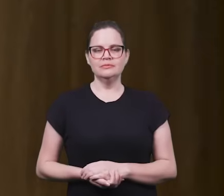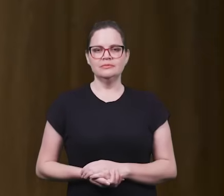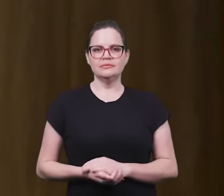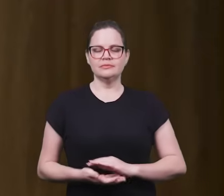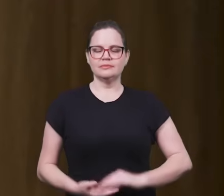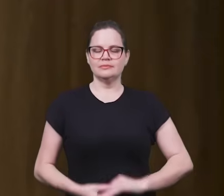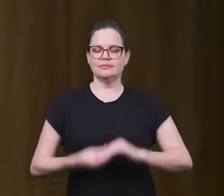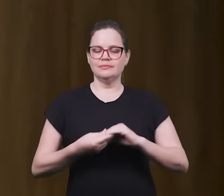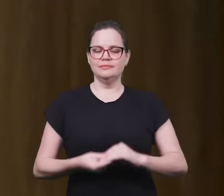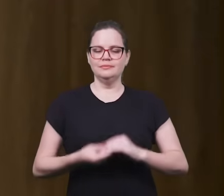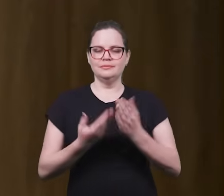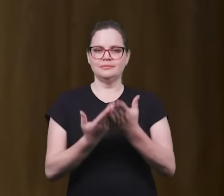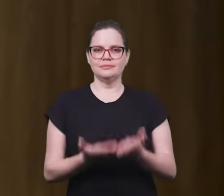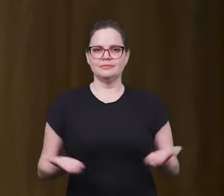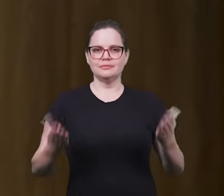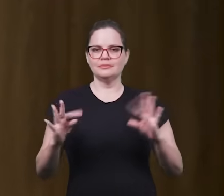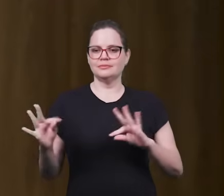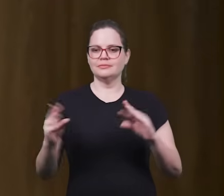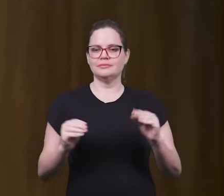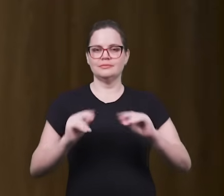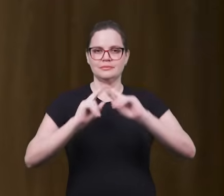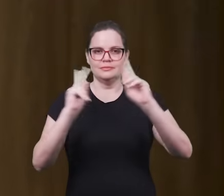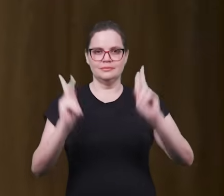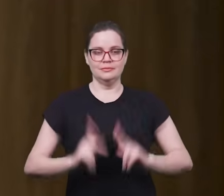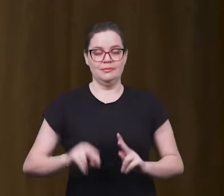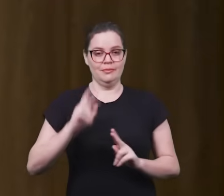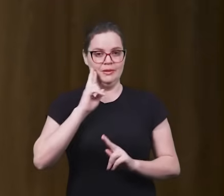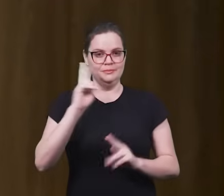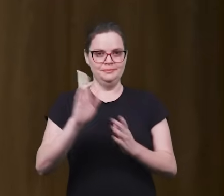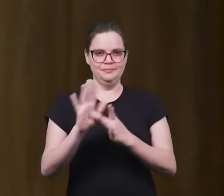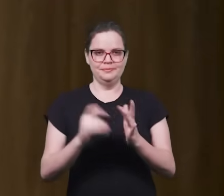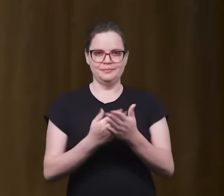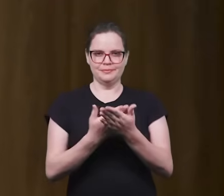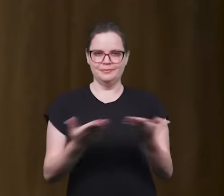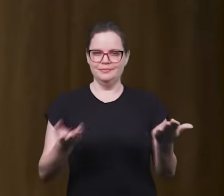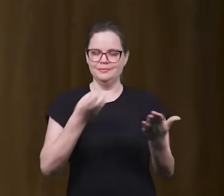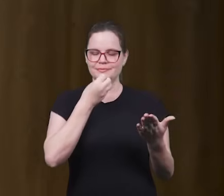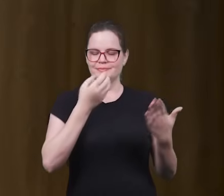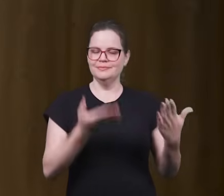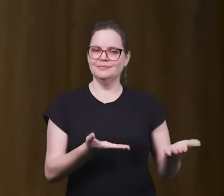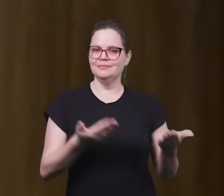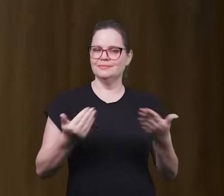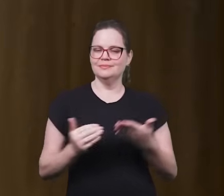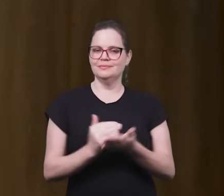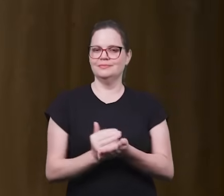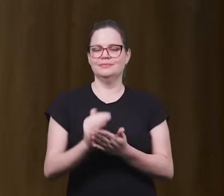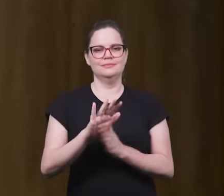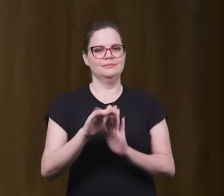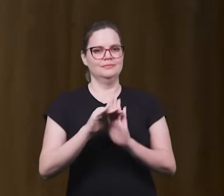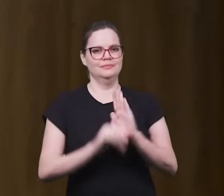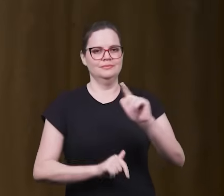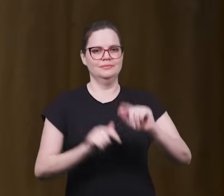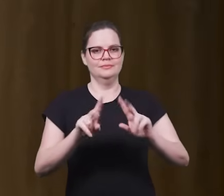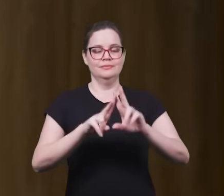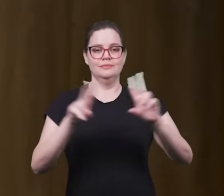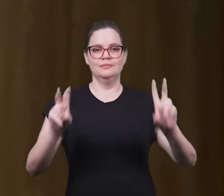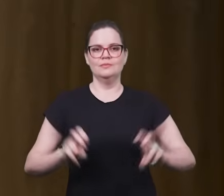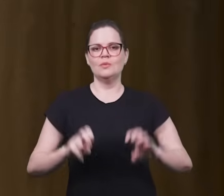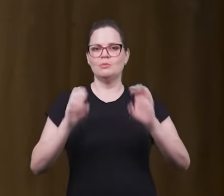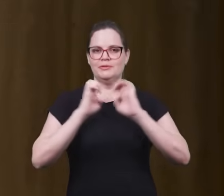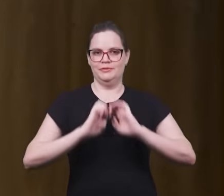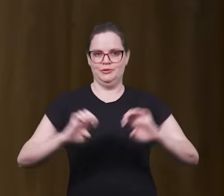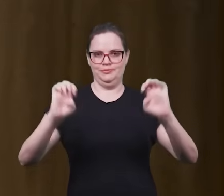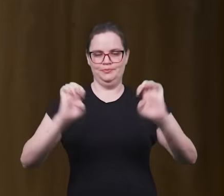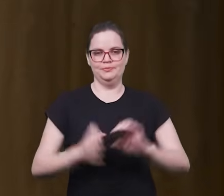Nós saudamos a todos com a paz do Senhor Jesus. Sejam bem-vindos a mais um programa Evangelhos,